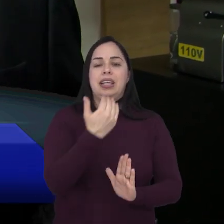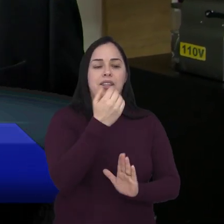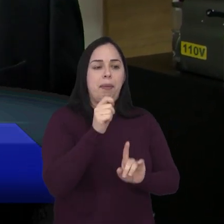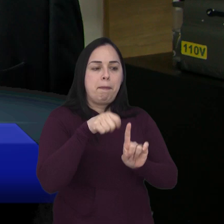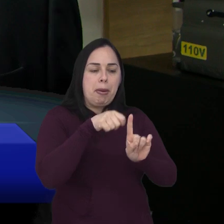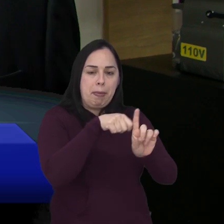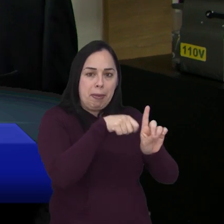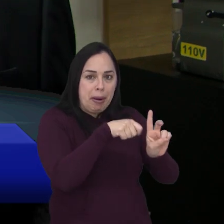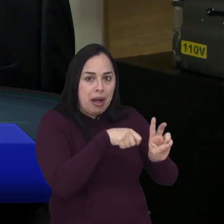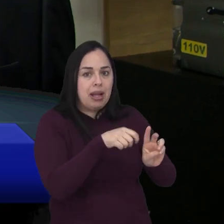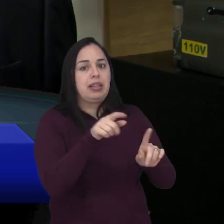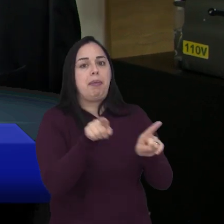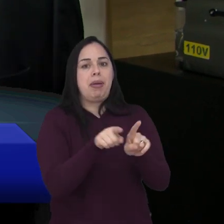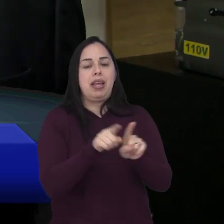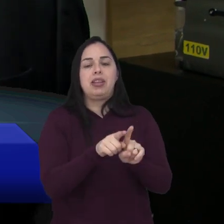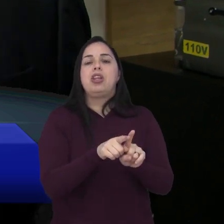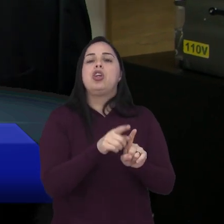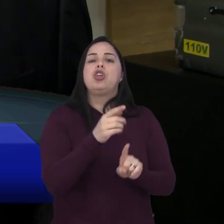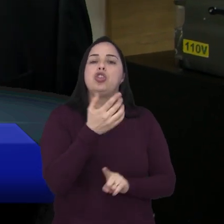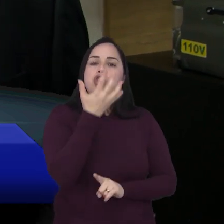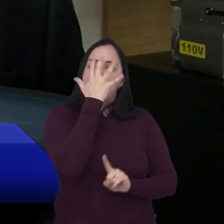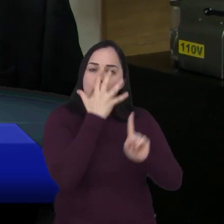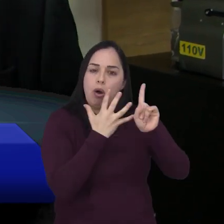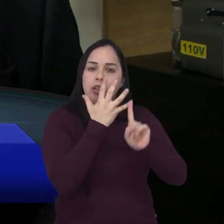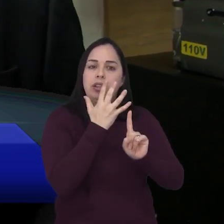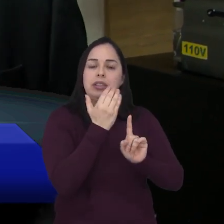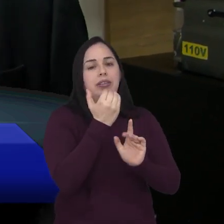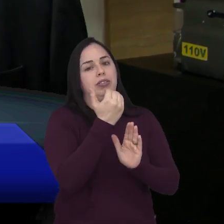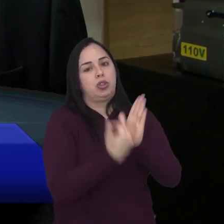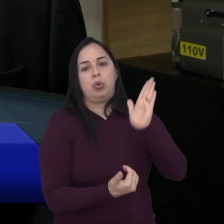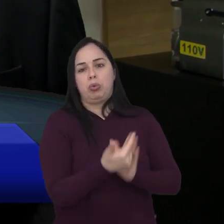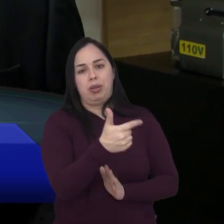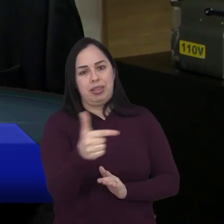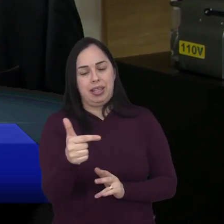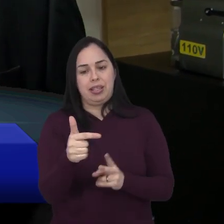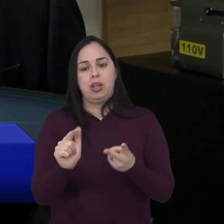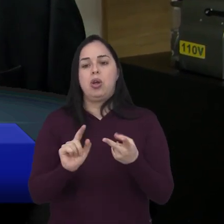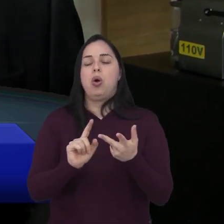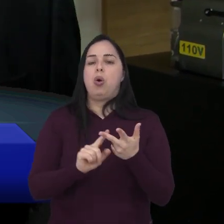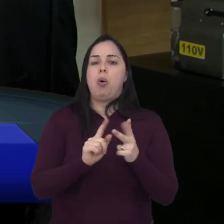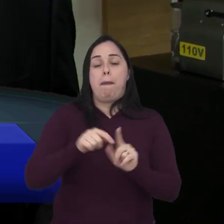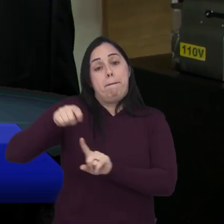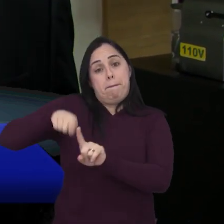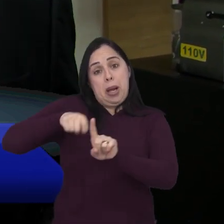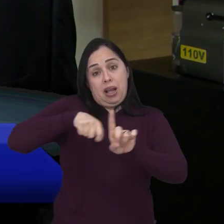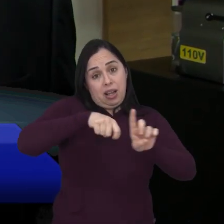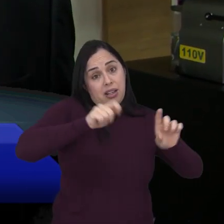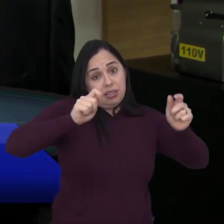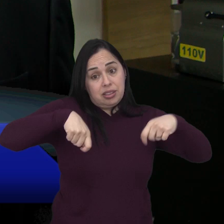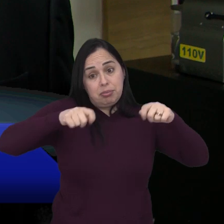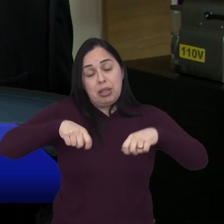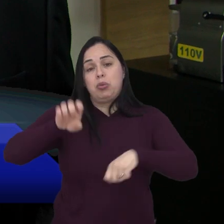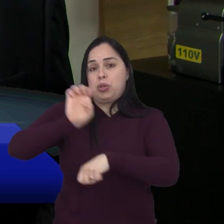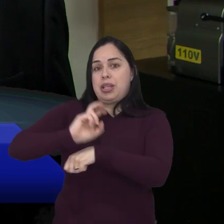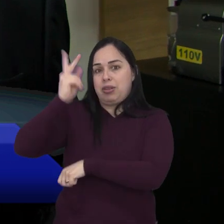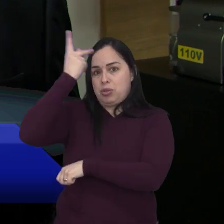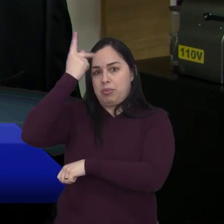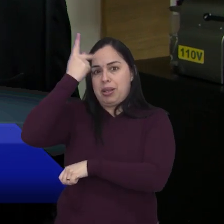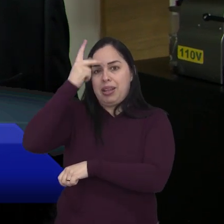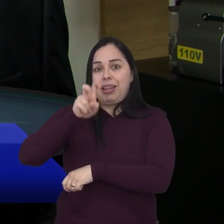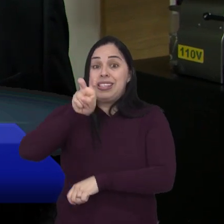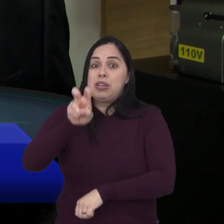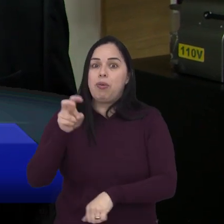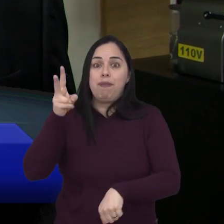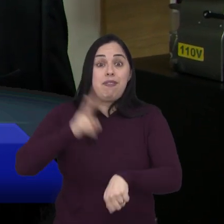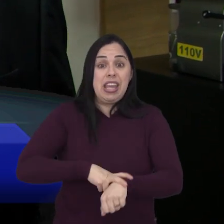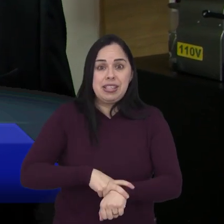única, sem desconto em fevereiro, dá para pagar até fevereiro, já sem o desconto, ou optar pelo parcelamento, né, que no estado